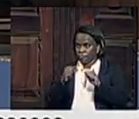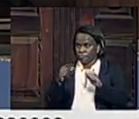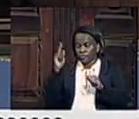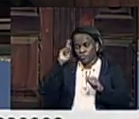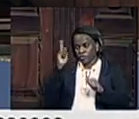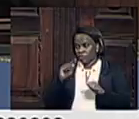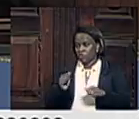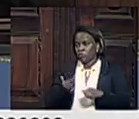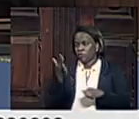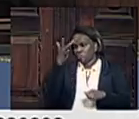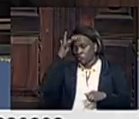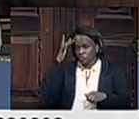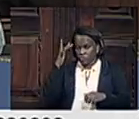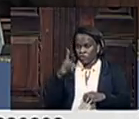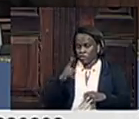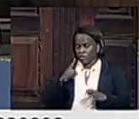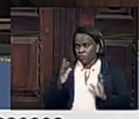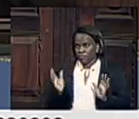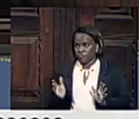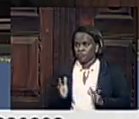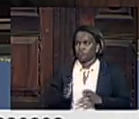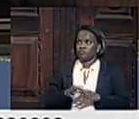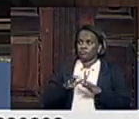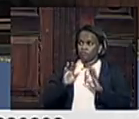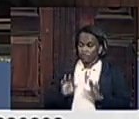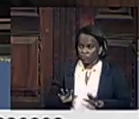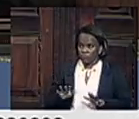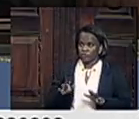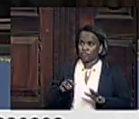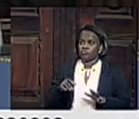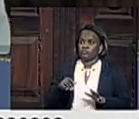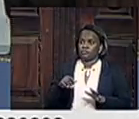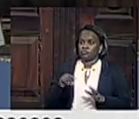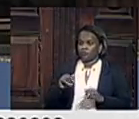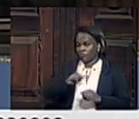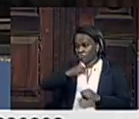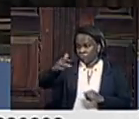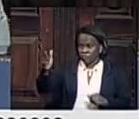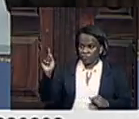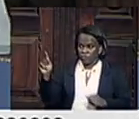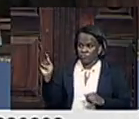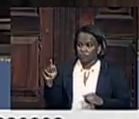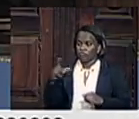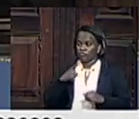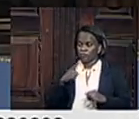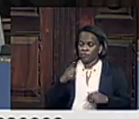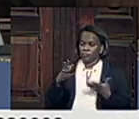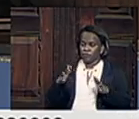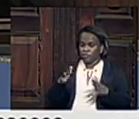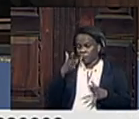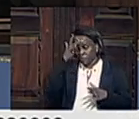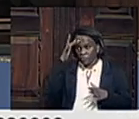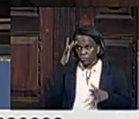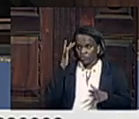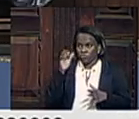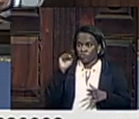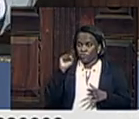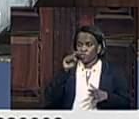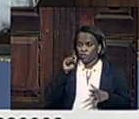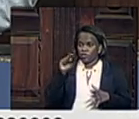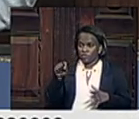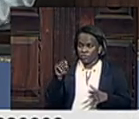quantos consumidores tem nessa faixa, mas por baixo estaria atingindo 800